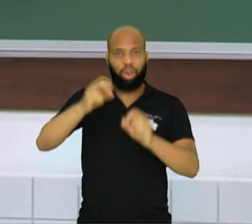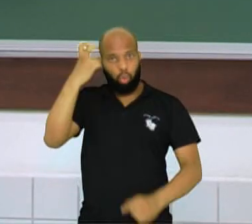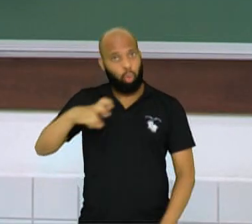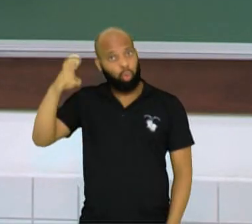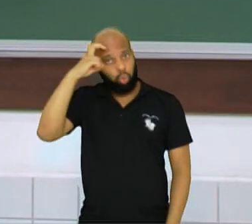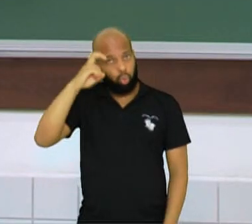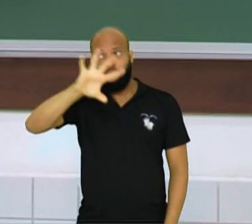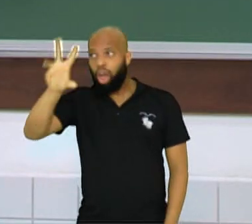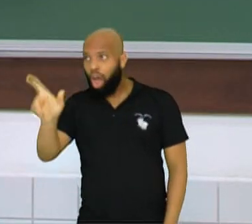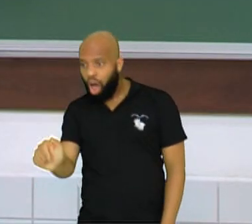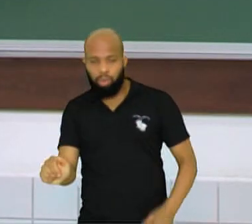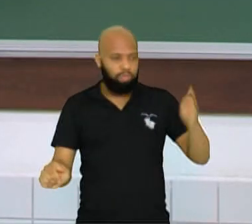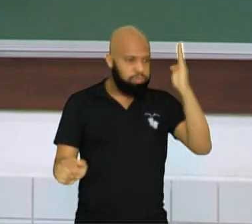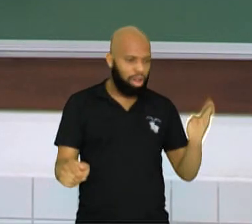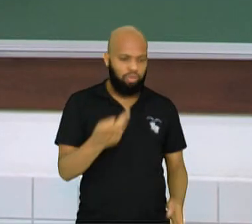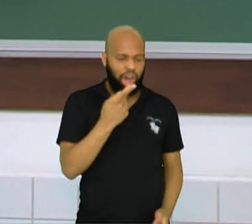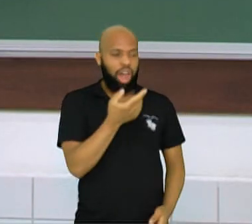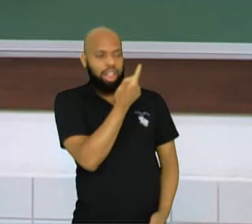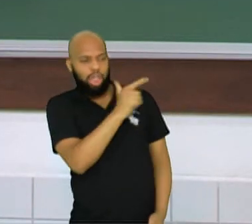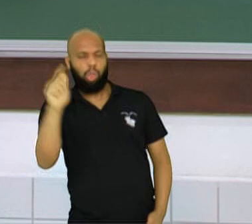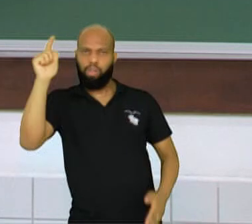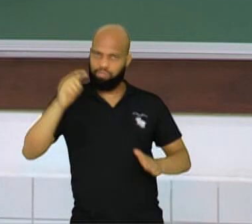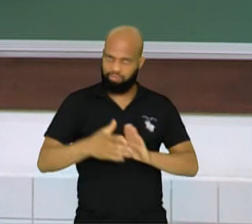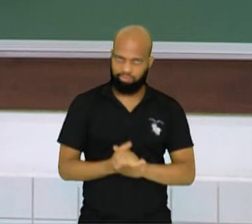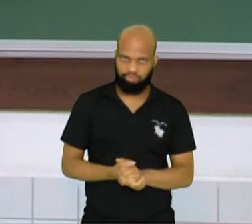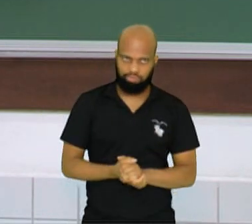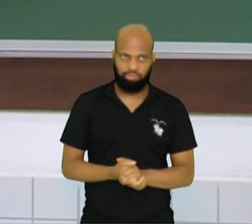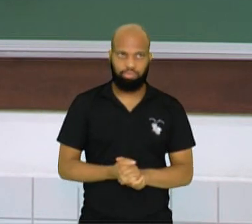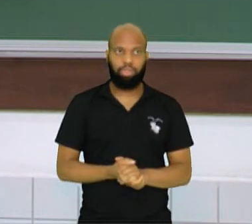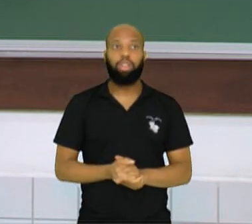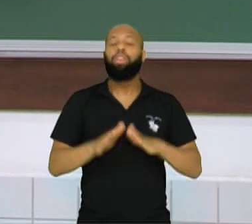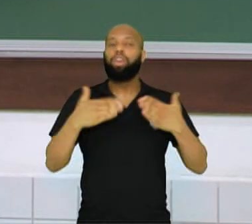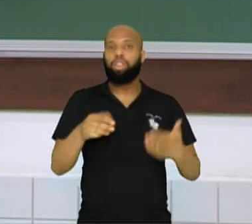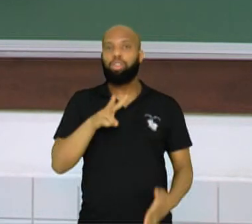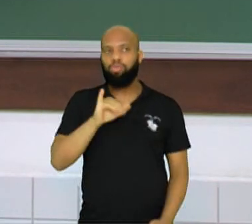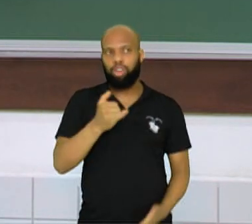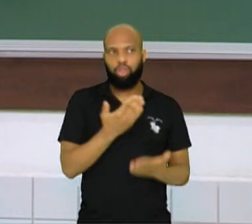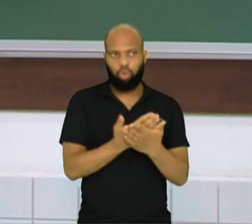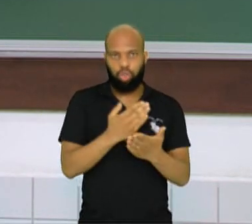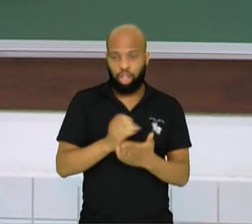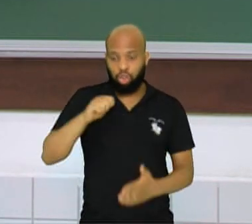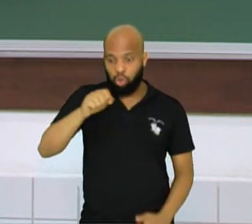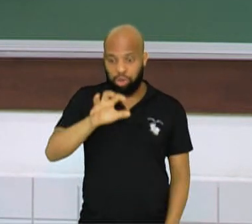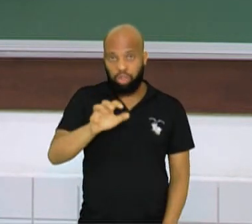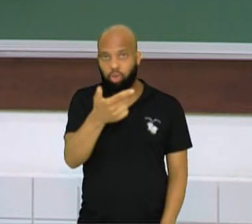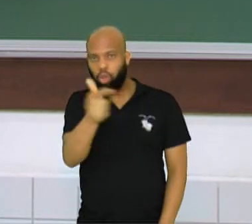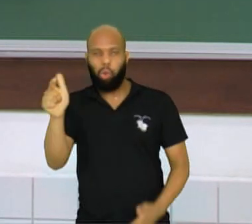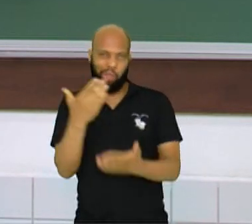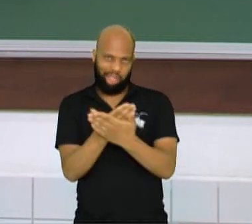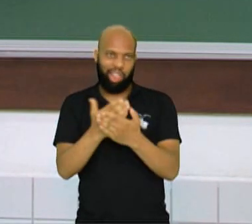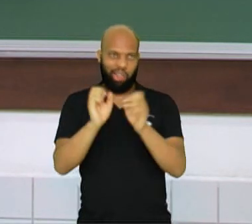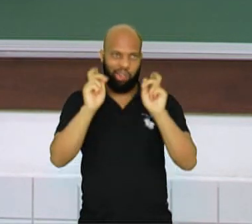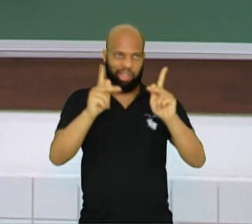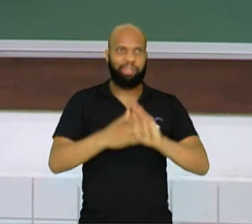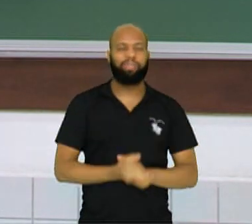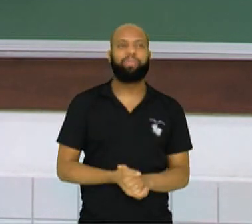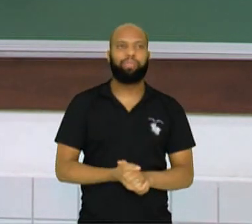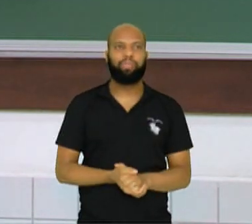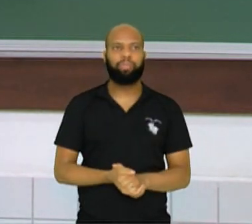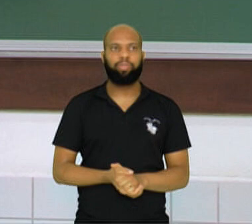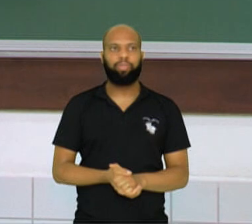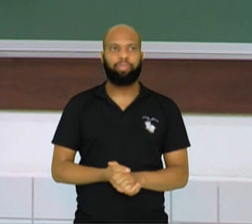afro-brasileira, vai existir essa negação. Bom, a gente vai falar um pouco mais sobre isso na nossa próxima aula,